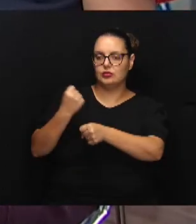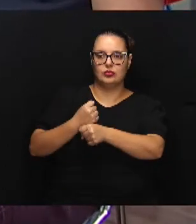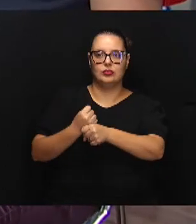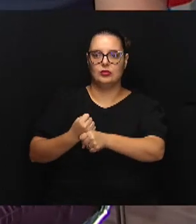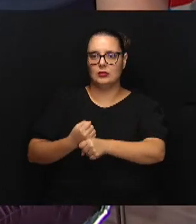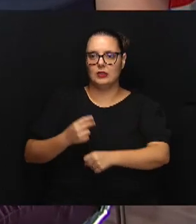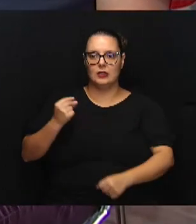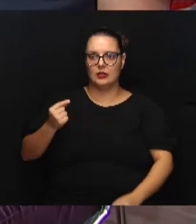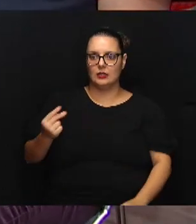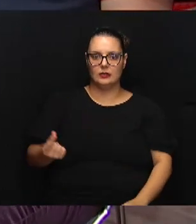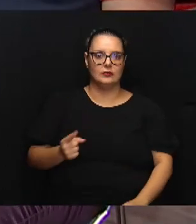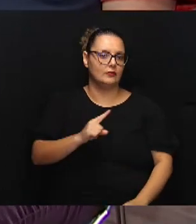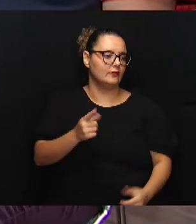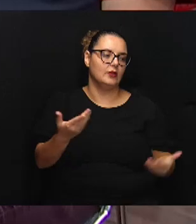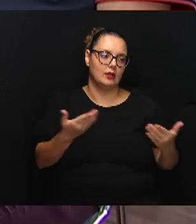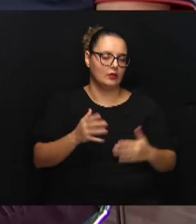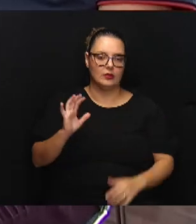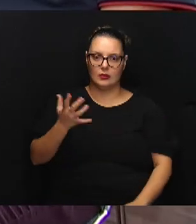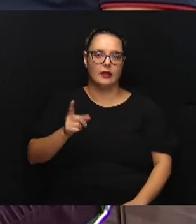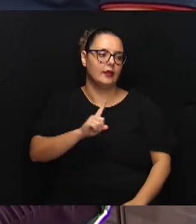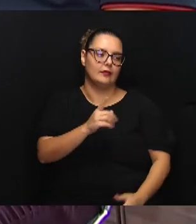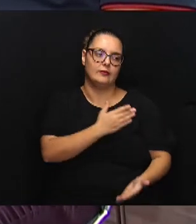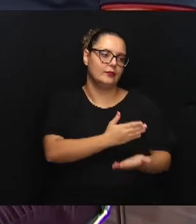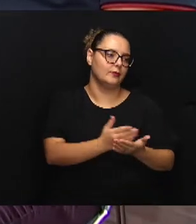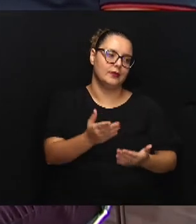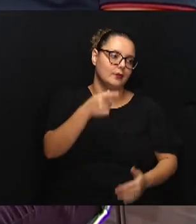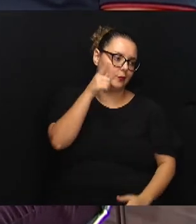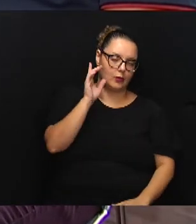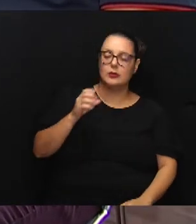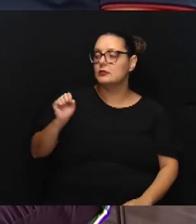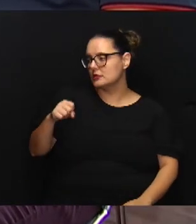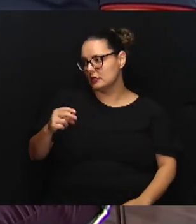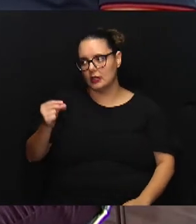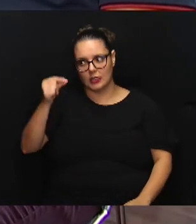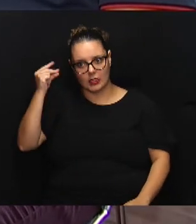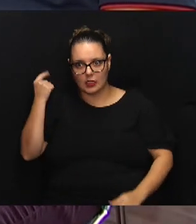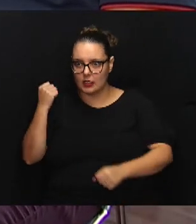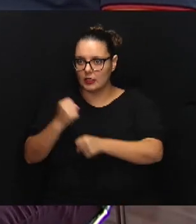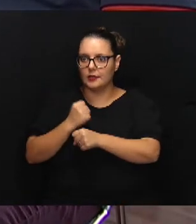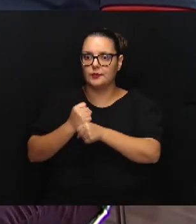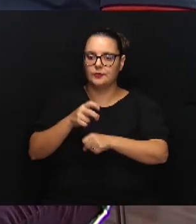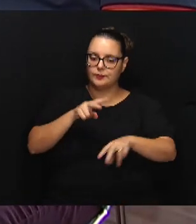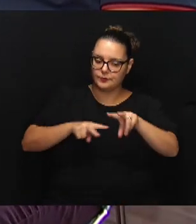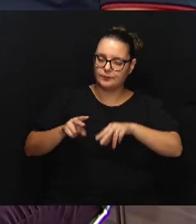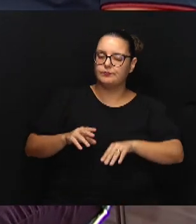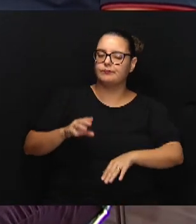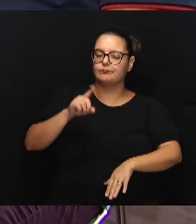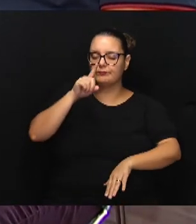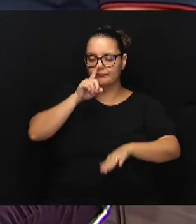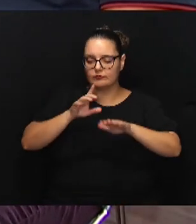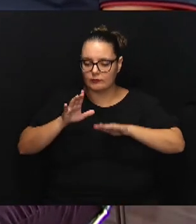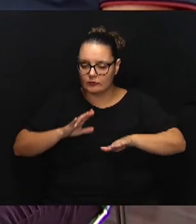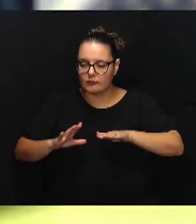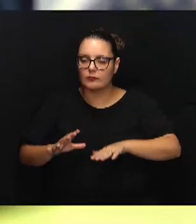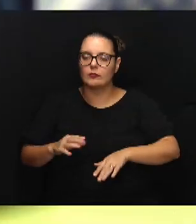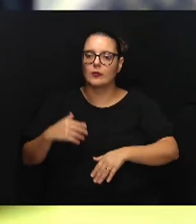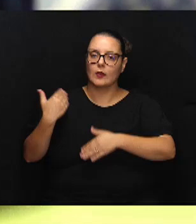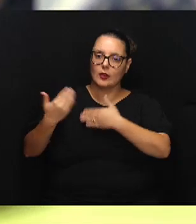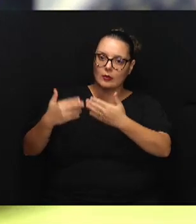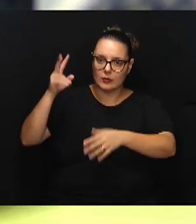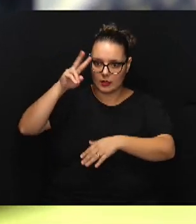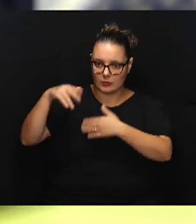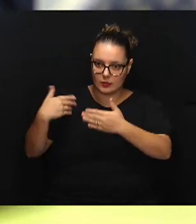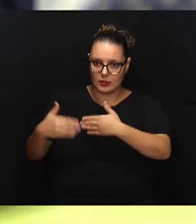agora na mídia. Não foi ontem que começamos Exatamente. a falar Então a sobre gente isso. precisa olhar com mais cuidado, olhar o processo histórico do país, né? E a